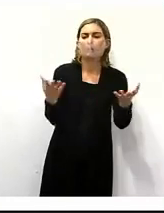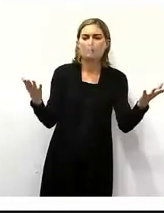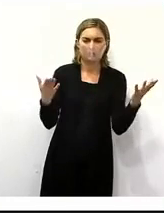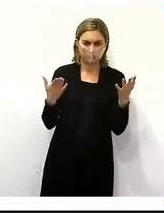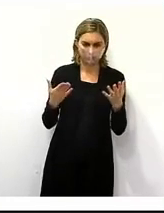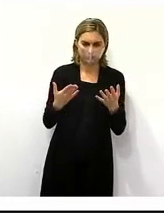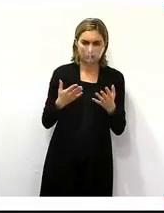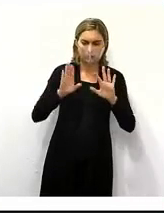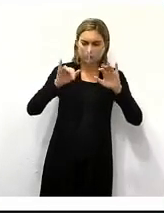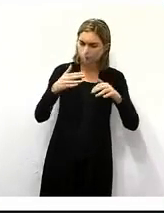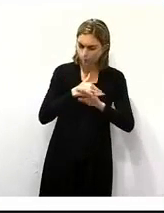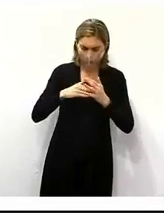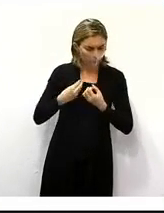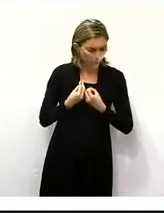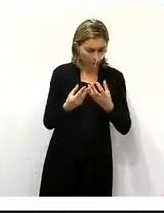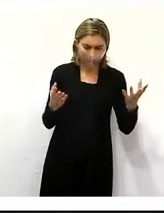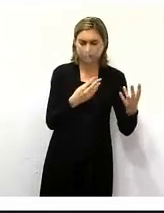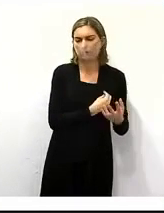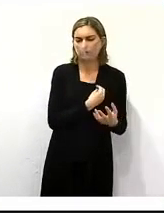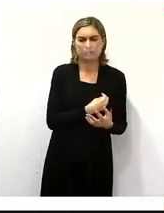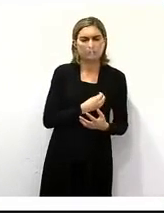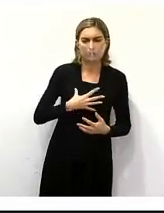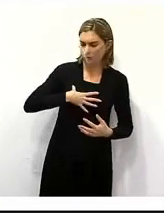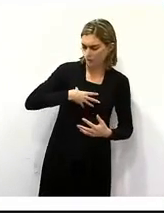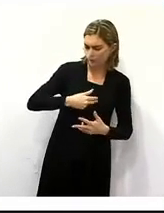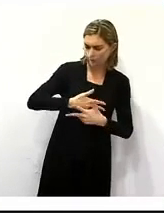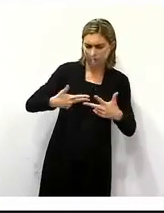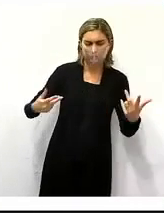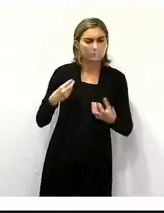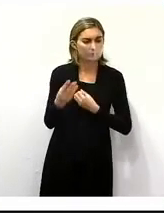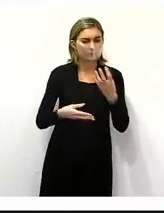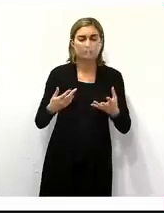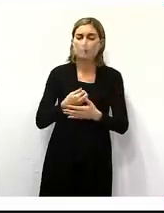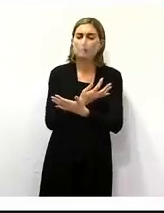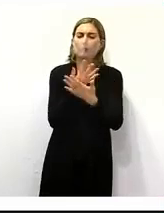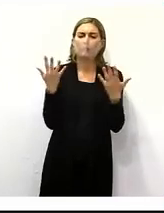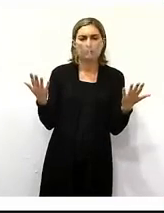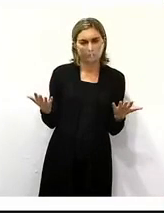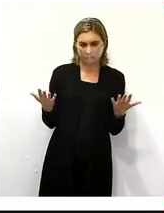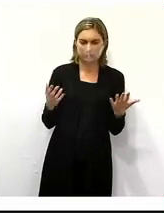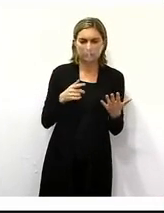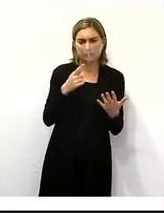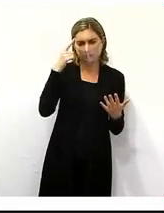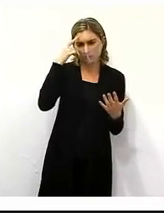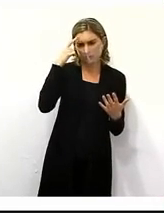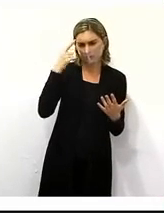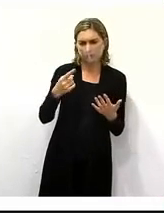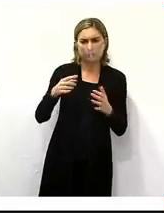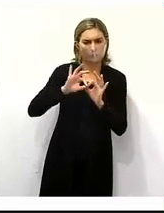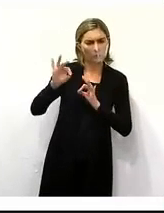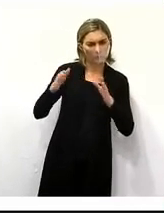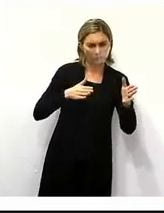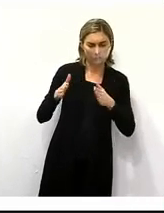sangue, os bens, a vida e os filhos. Quando, como acima disse, o perigo está